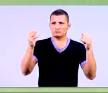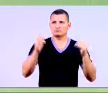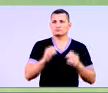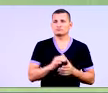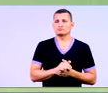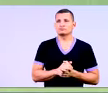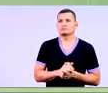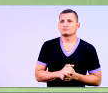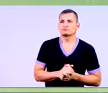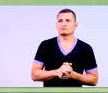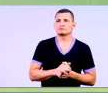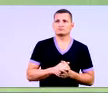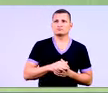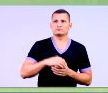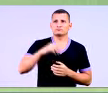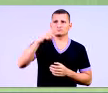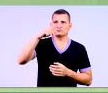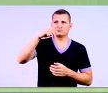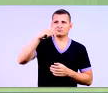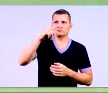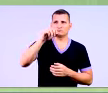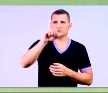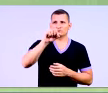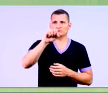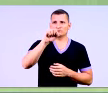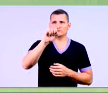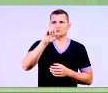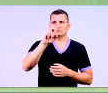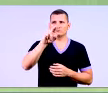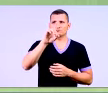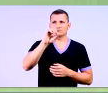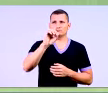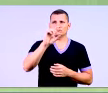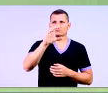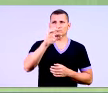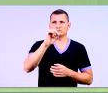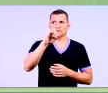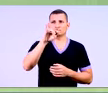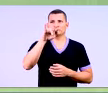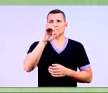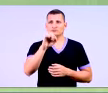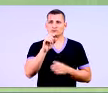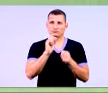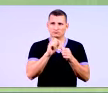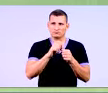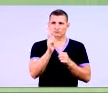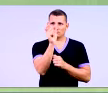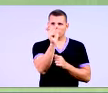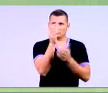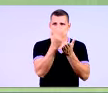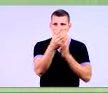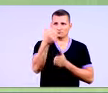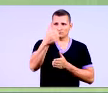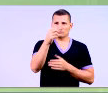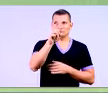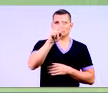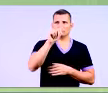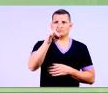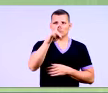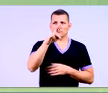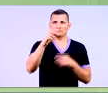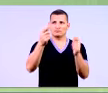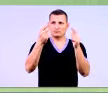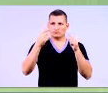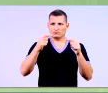em pseudo o código eu faço vá para poder iniciar declaro essas variáveis aí coloco um